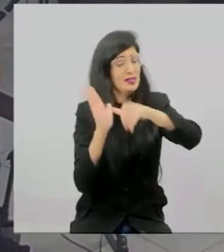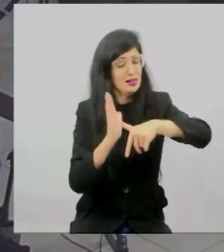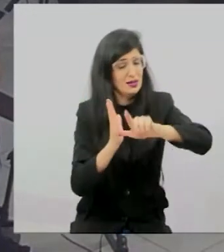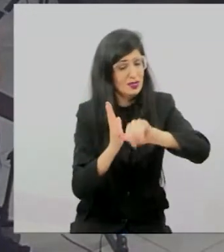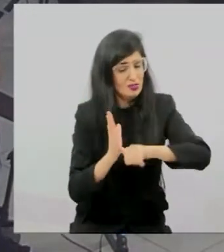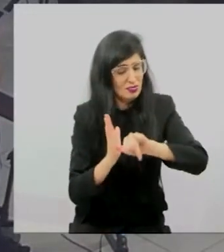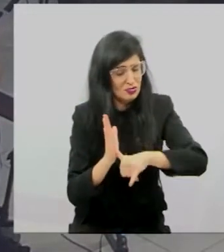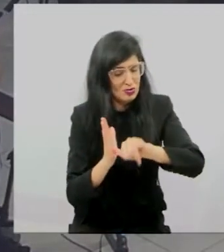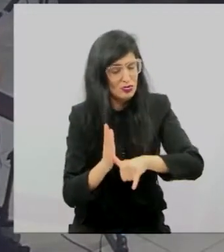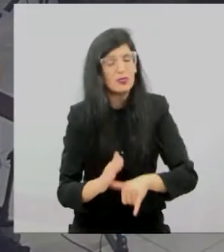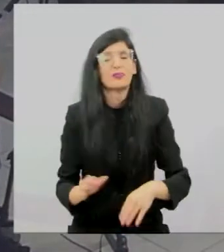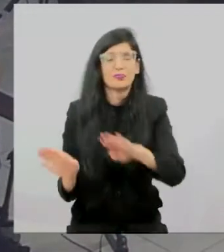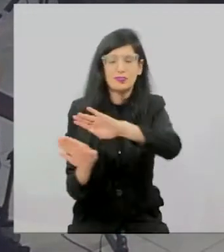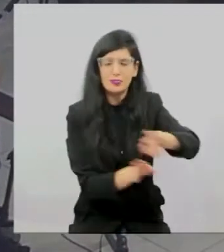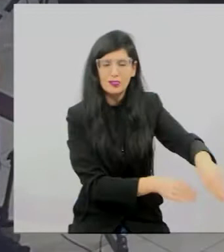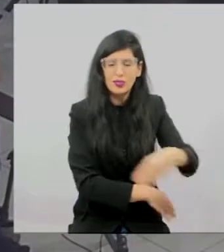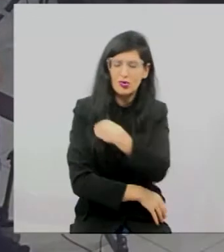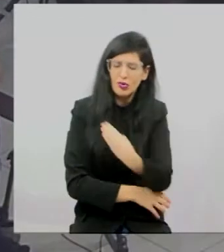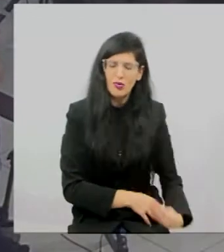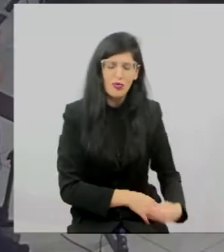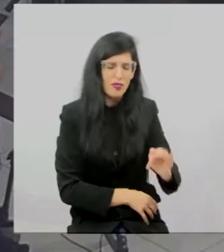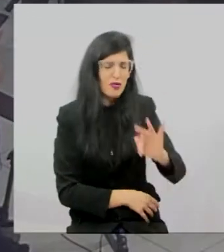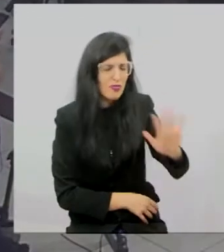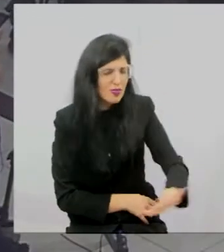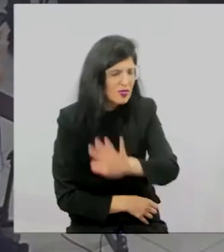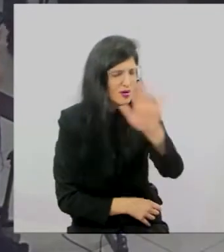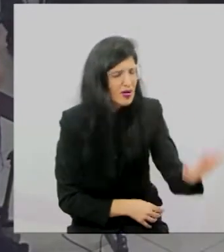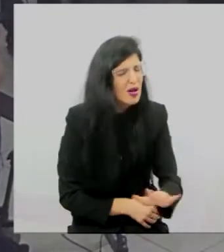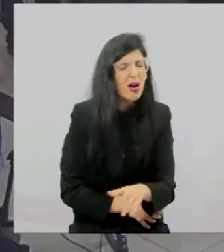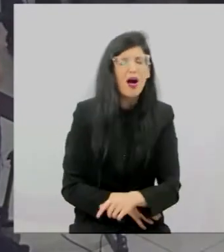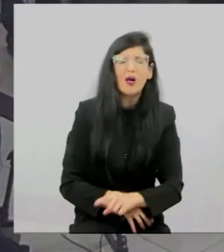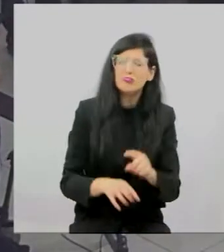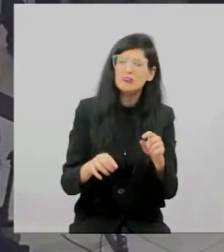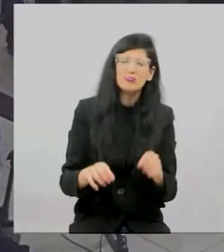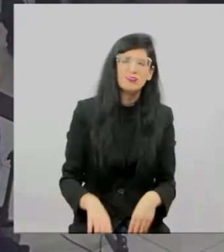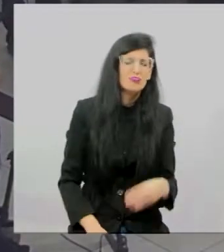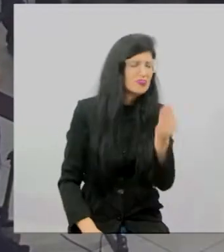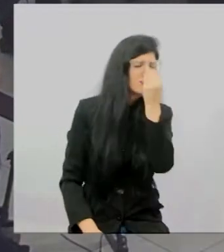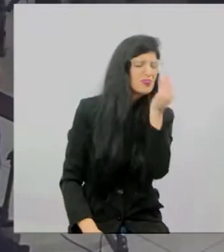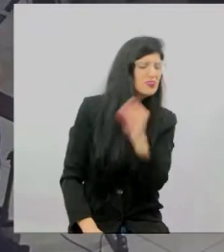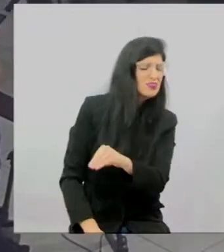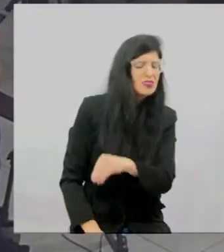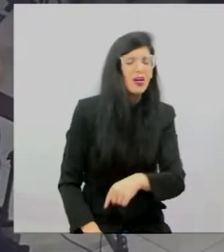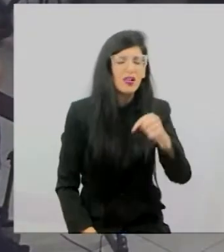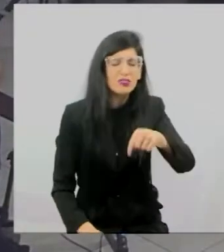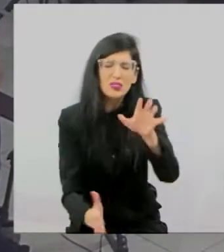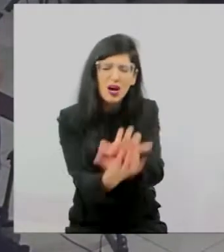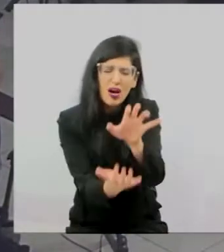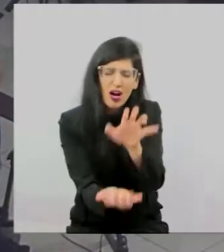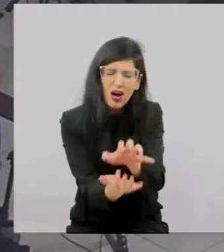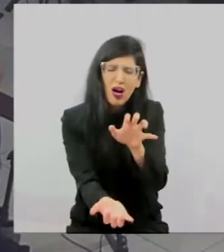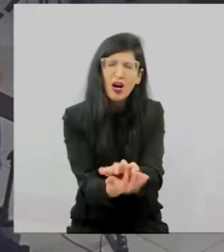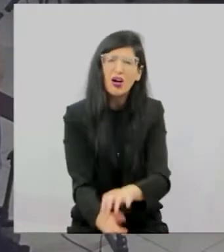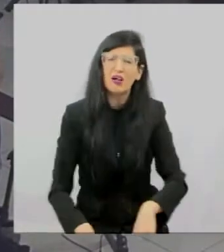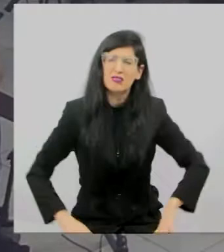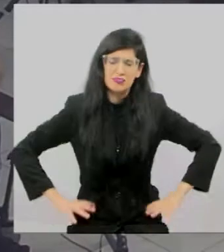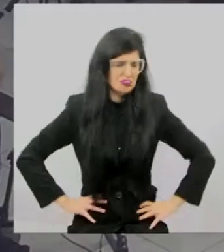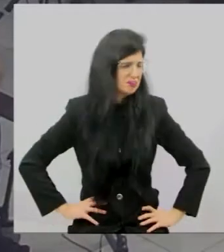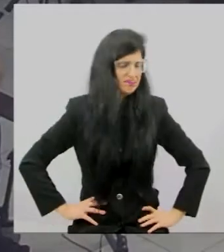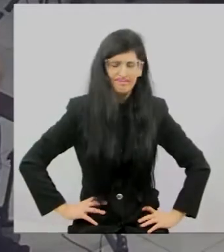vergonha o governo federal não olhar para a nossa região aqui, principalmente na nossa região de Jacareí. E é uma vergonha para a região ter